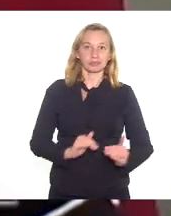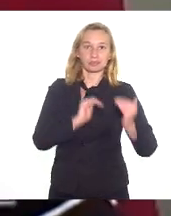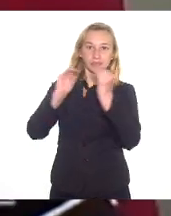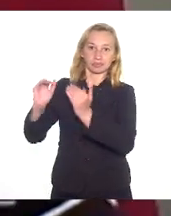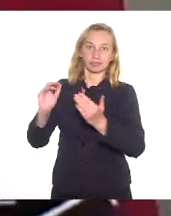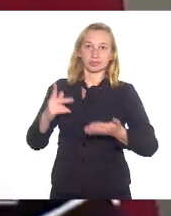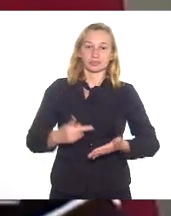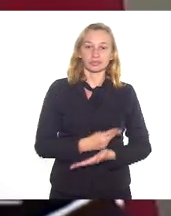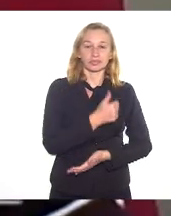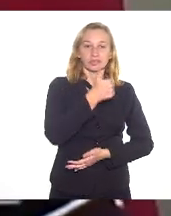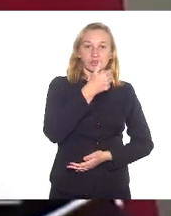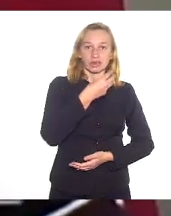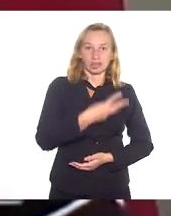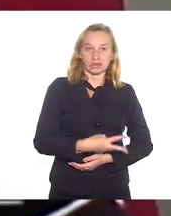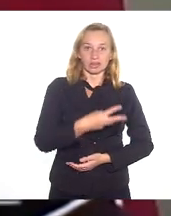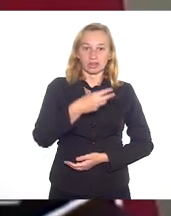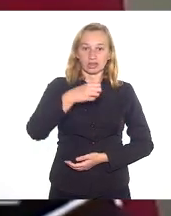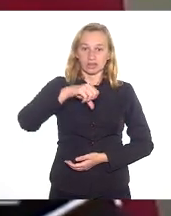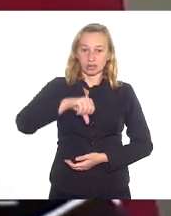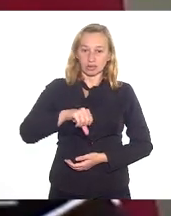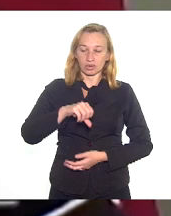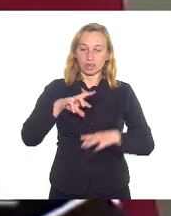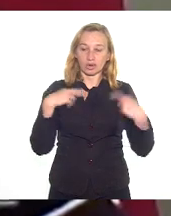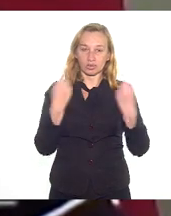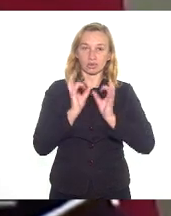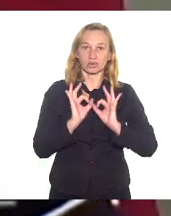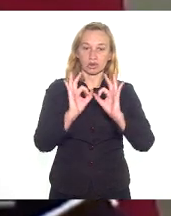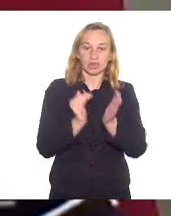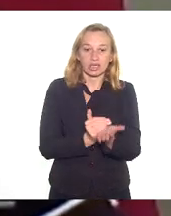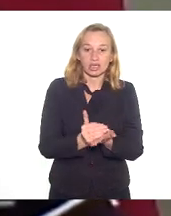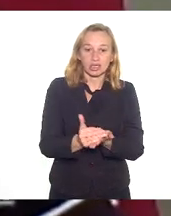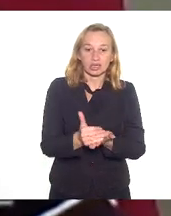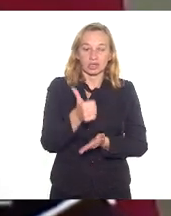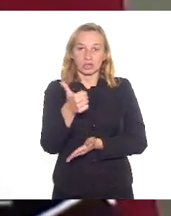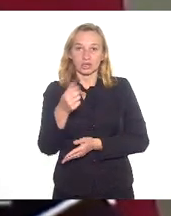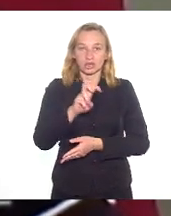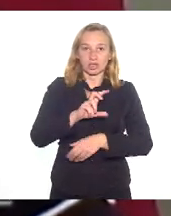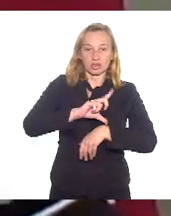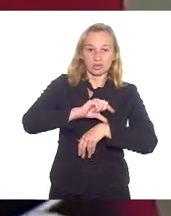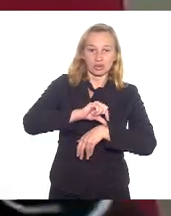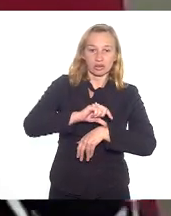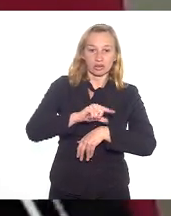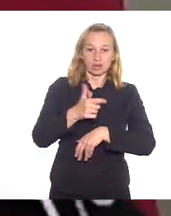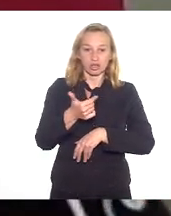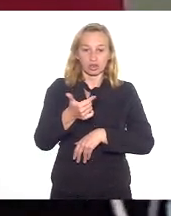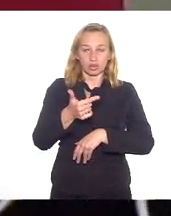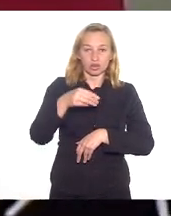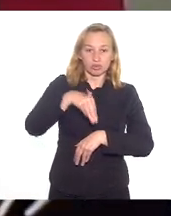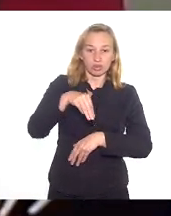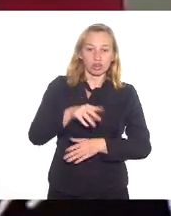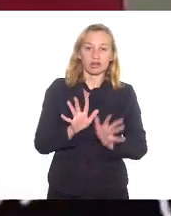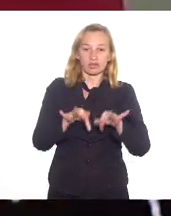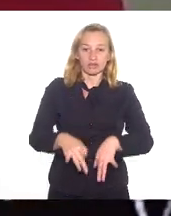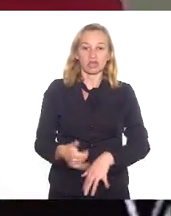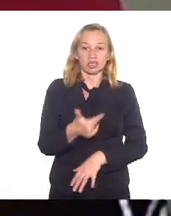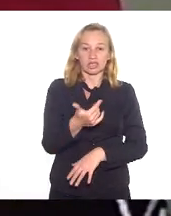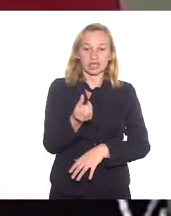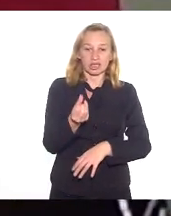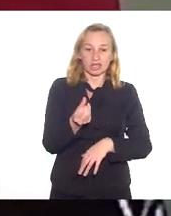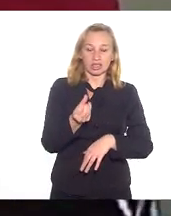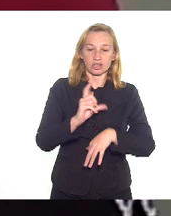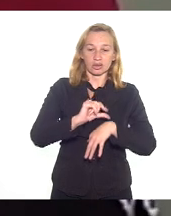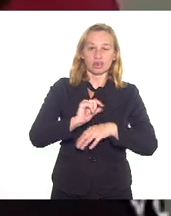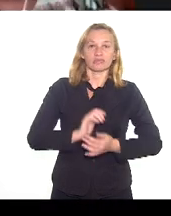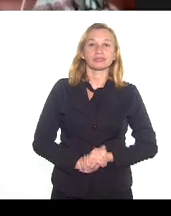exatidão o ocorrido na 39ª sessão ordinária, que, iniciada às 15 horas e 12 minutos, encerrou-se às 16